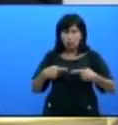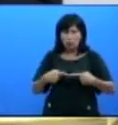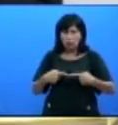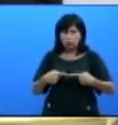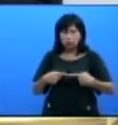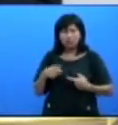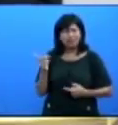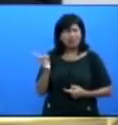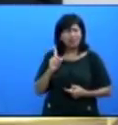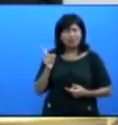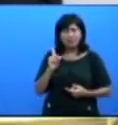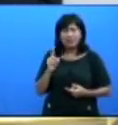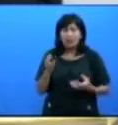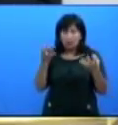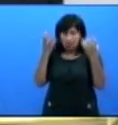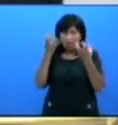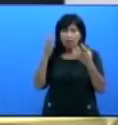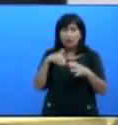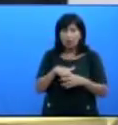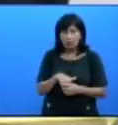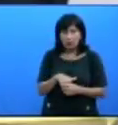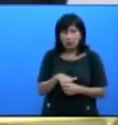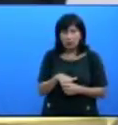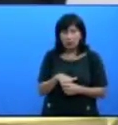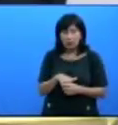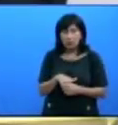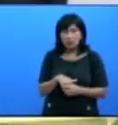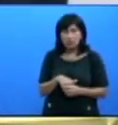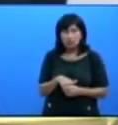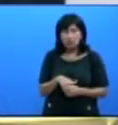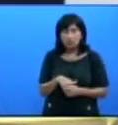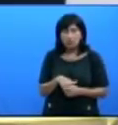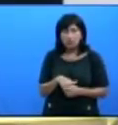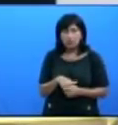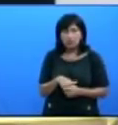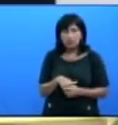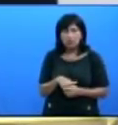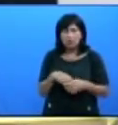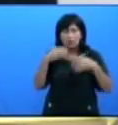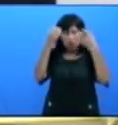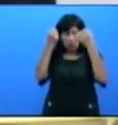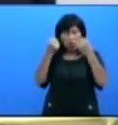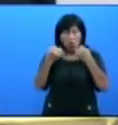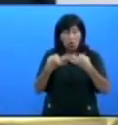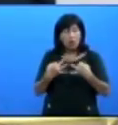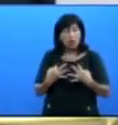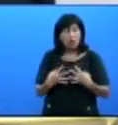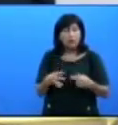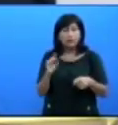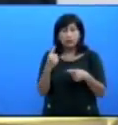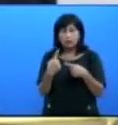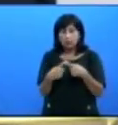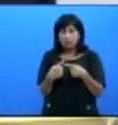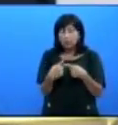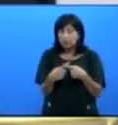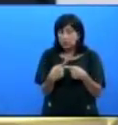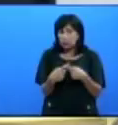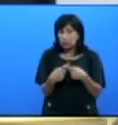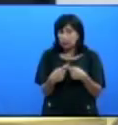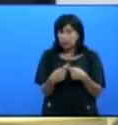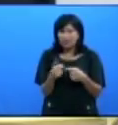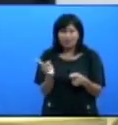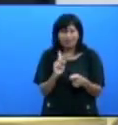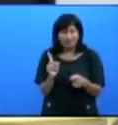emendas neste voto, porque eu já votei contra nas duas. Então, eu estou apenas justificando o porquê da